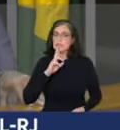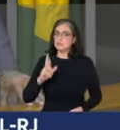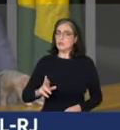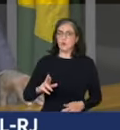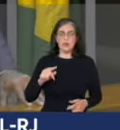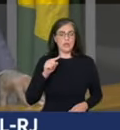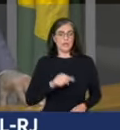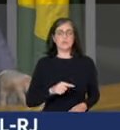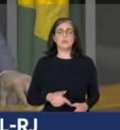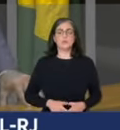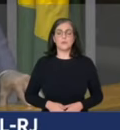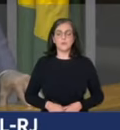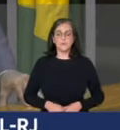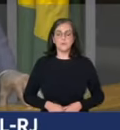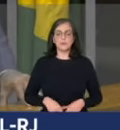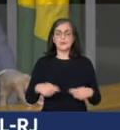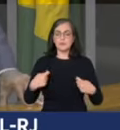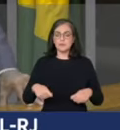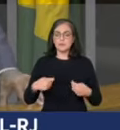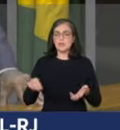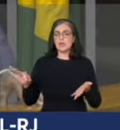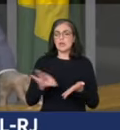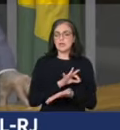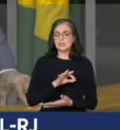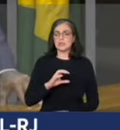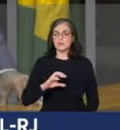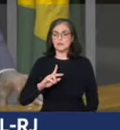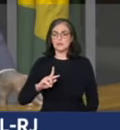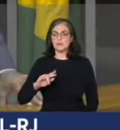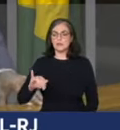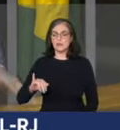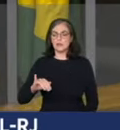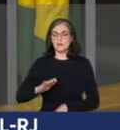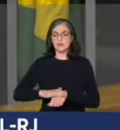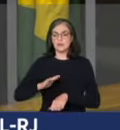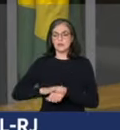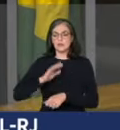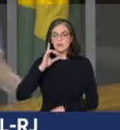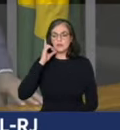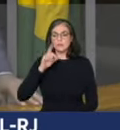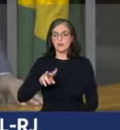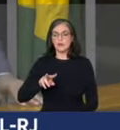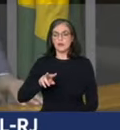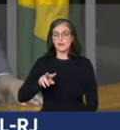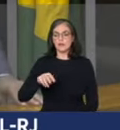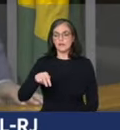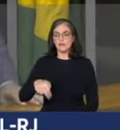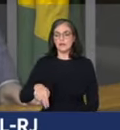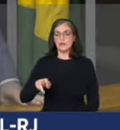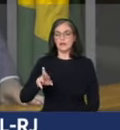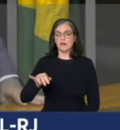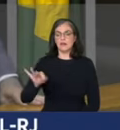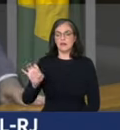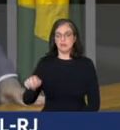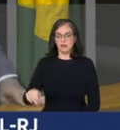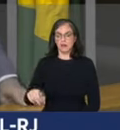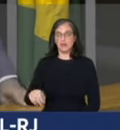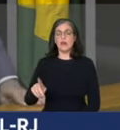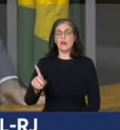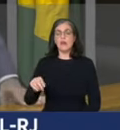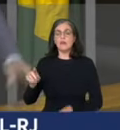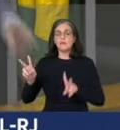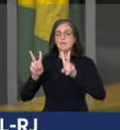precisamos assinar a CPI do deputado Marcelo a CPI do abuso de autoridade para investigar